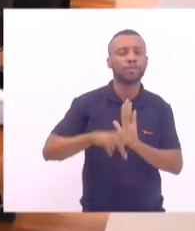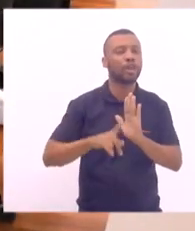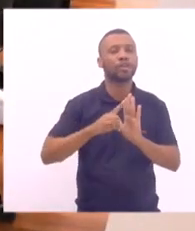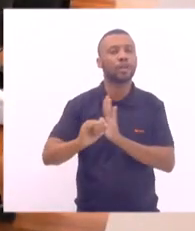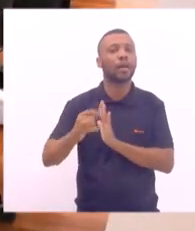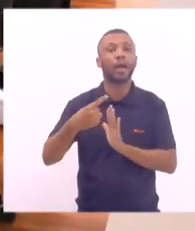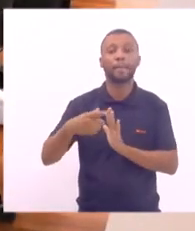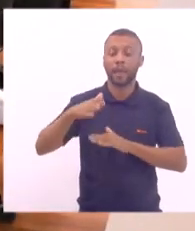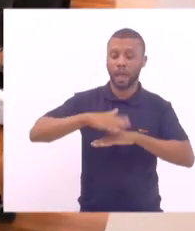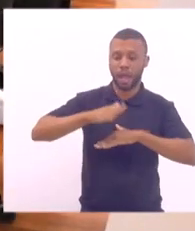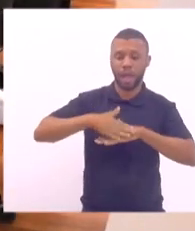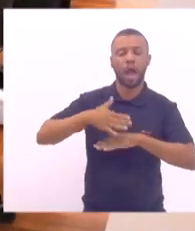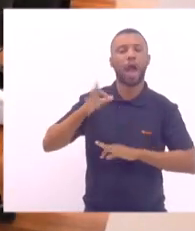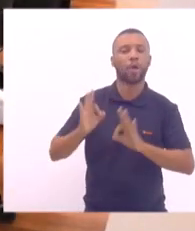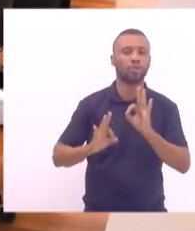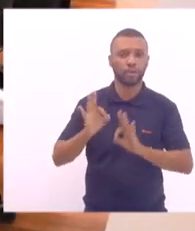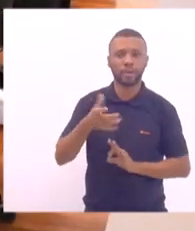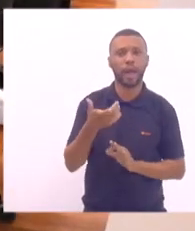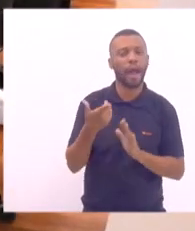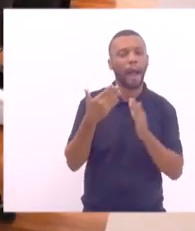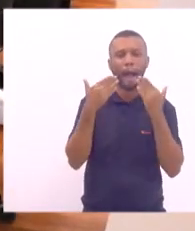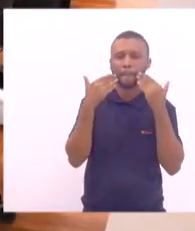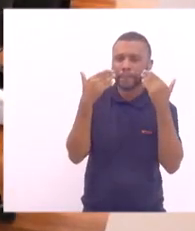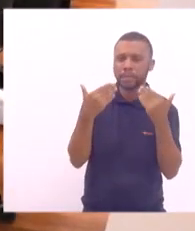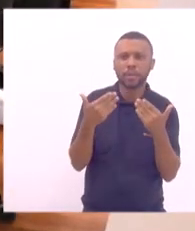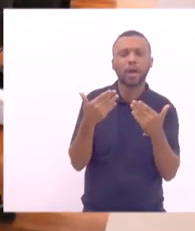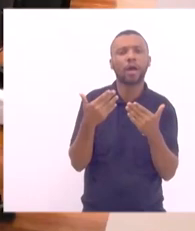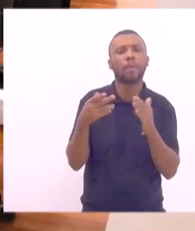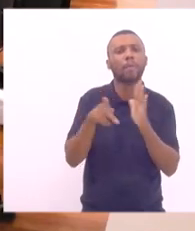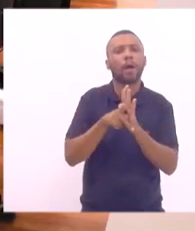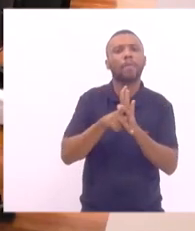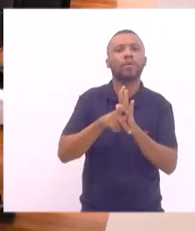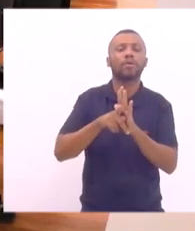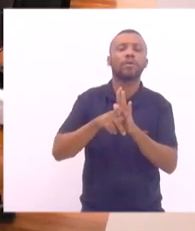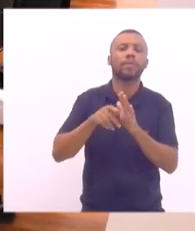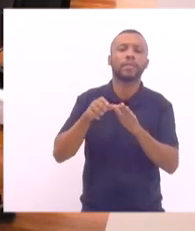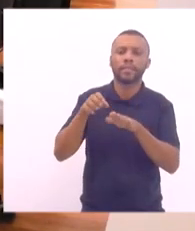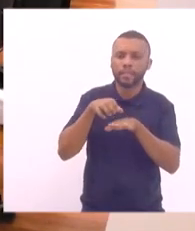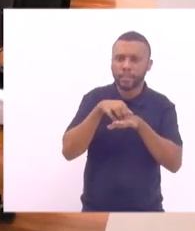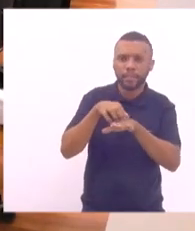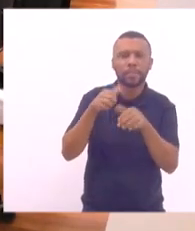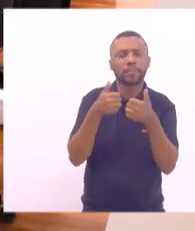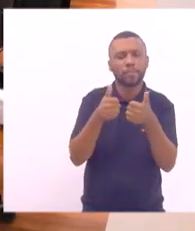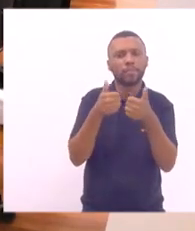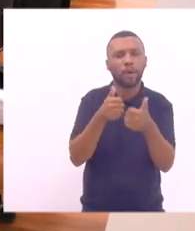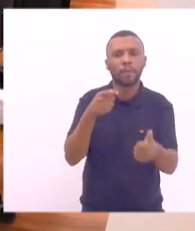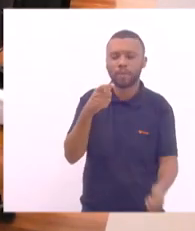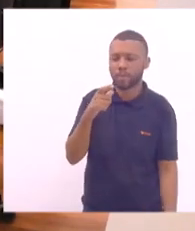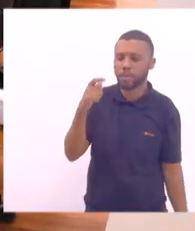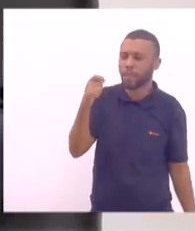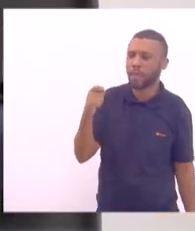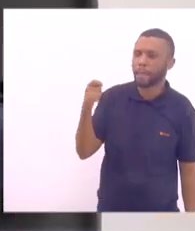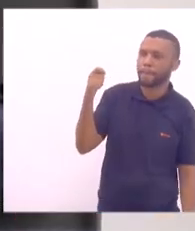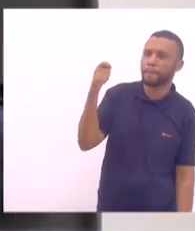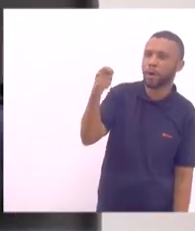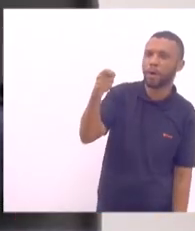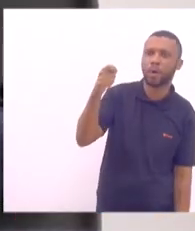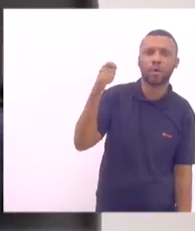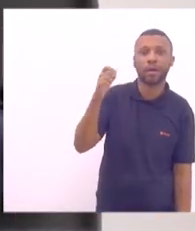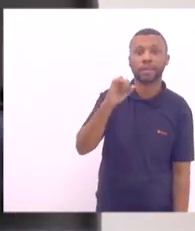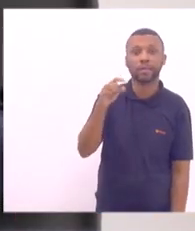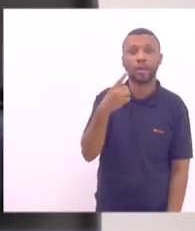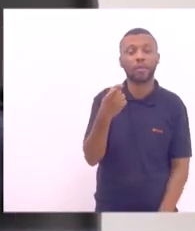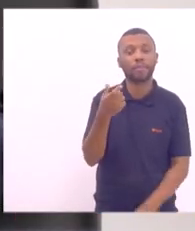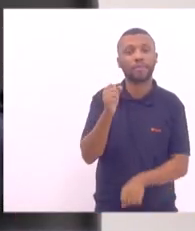autoria. Queria até apresentar a justificativa para o próprio transporte público, Lucinha, por aproximação, se a gente fizesse para-fila. Querido, vira um